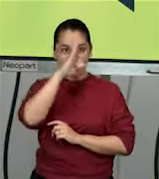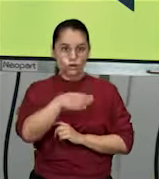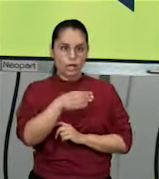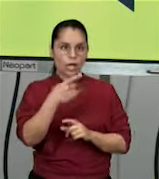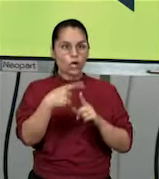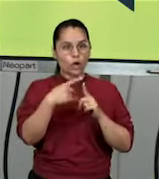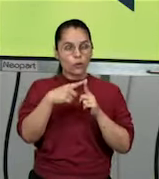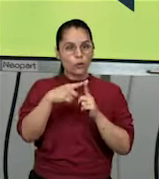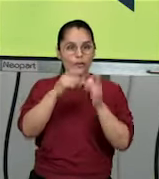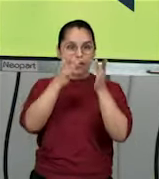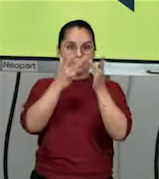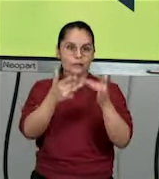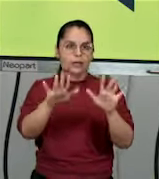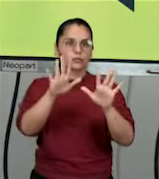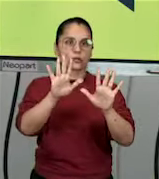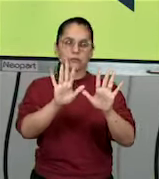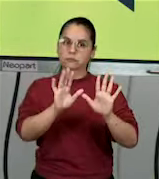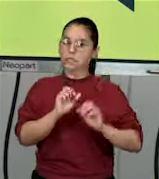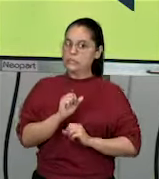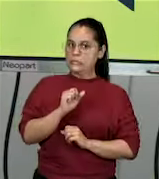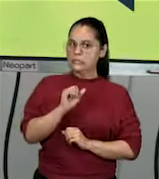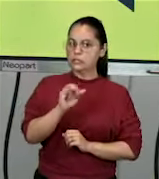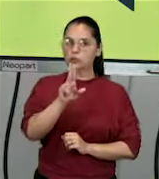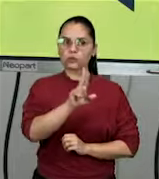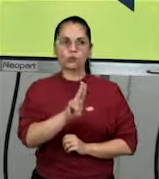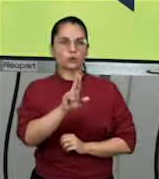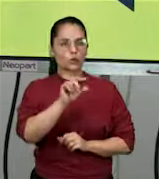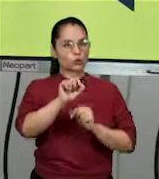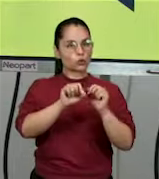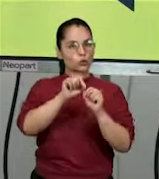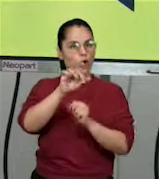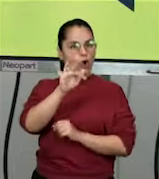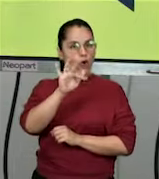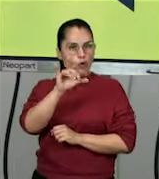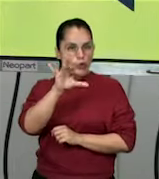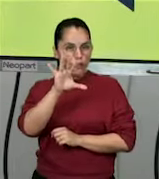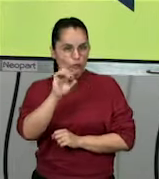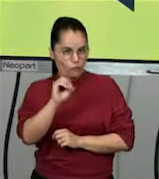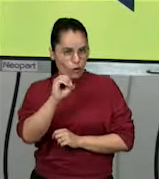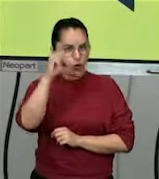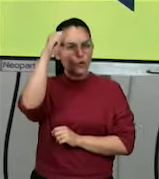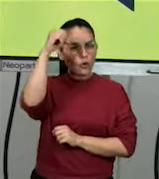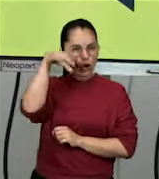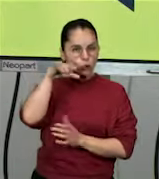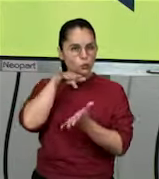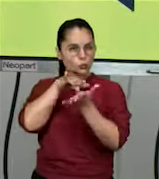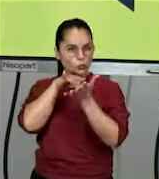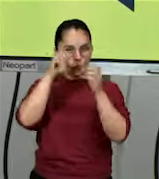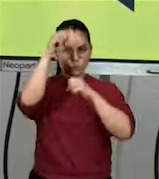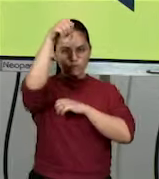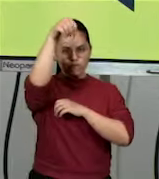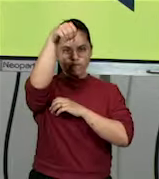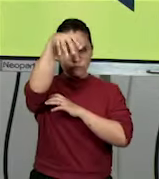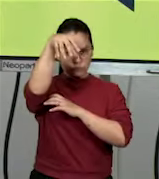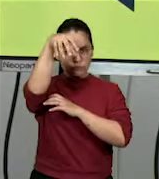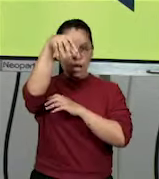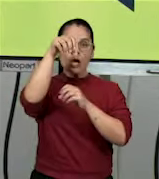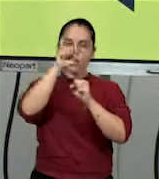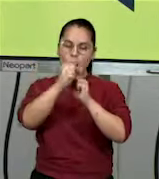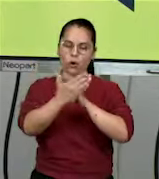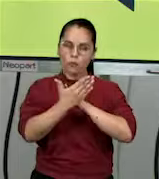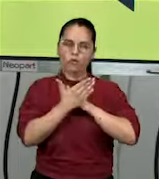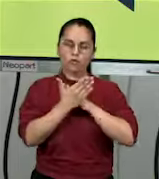solar, que é a luz natural, a não ser que eu esteja usando um foco de luz ali, que é uma luz artificial do ambiente onde eu estou usando, e que possa me